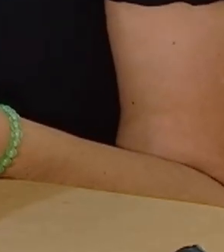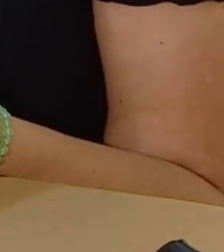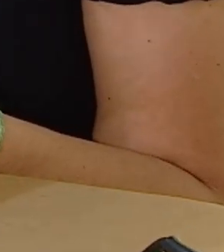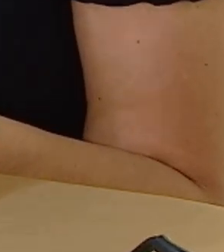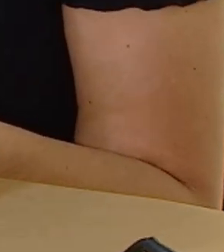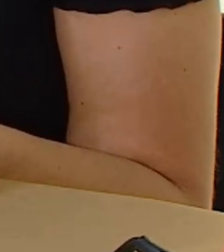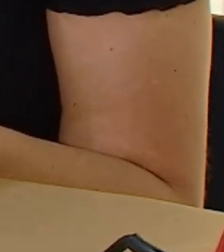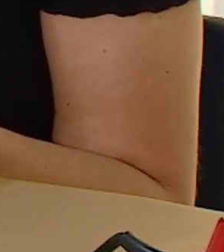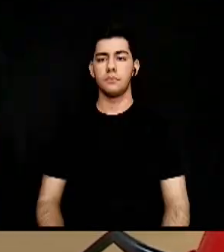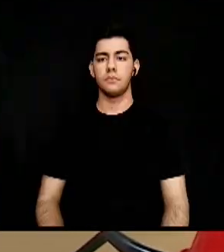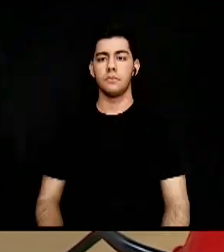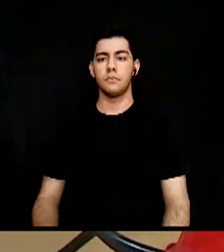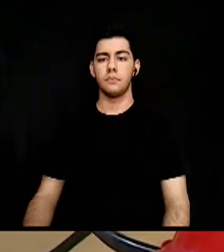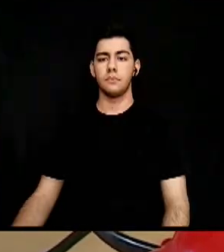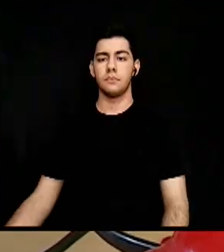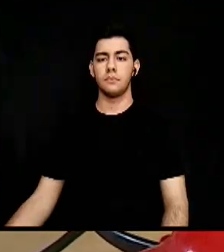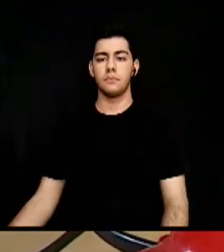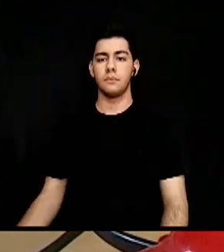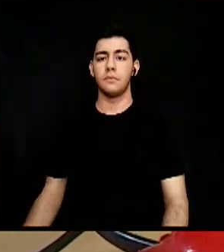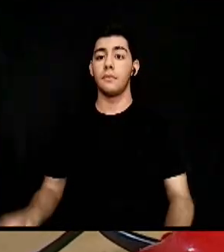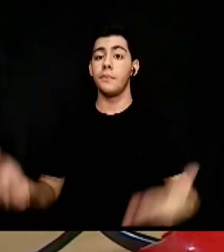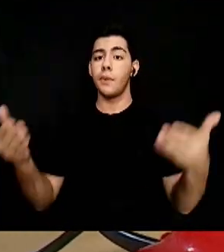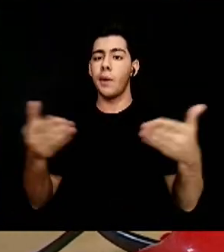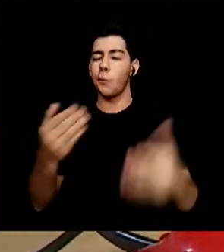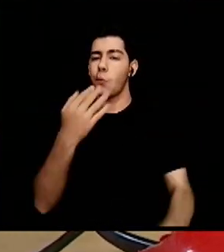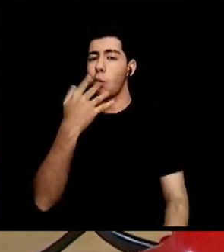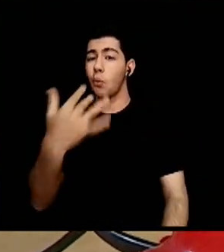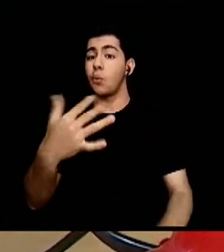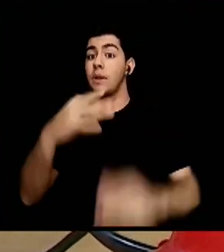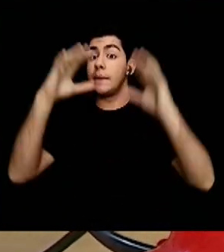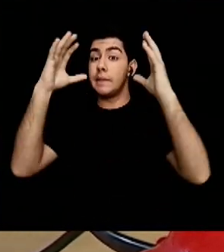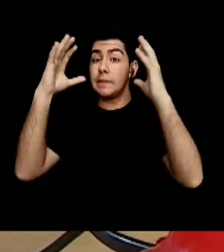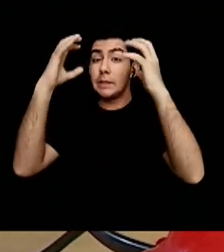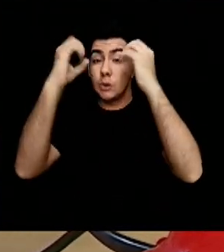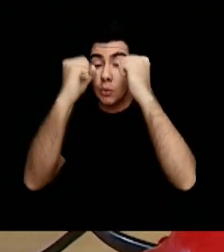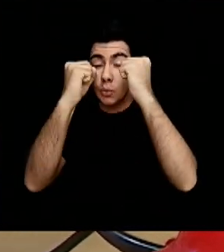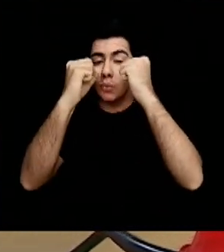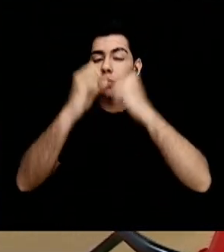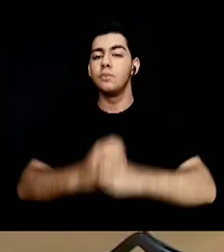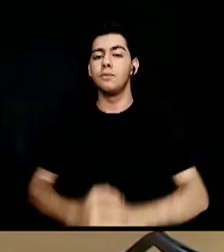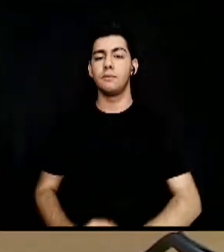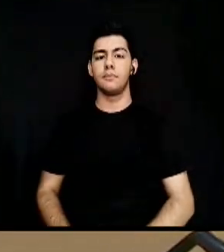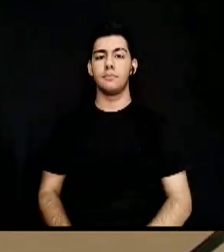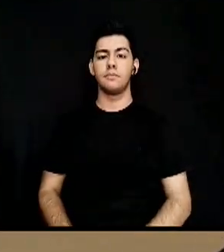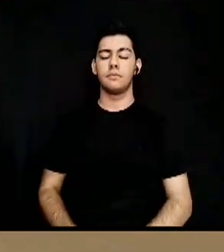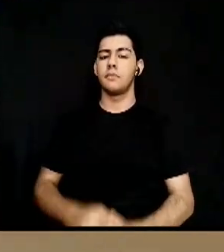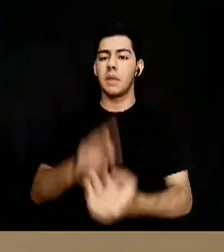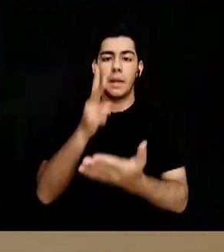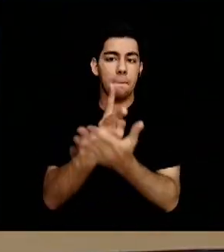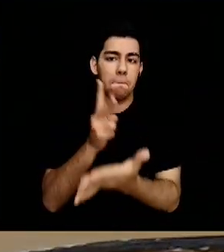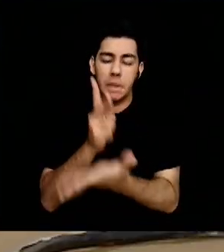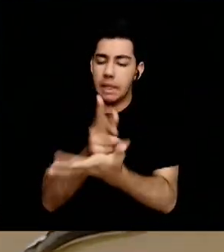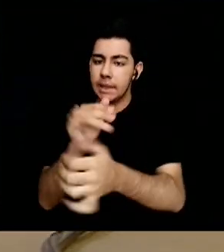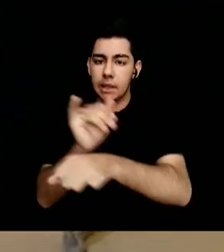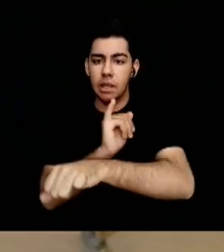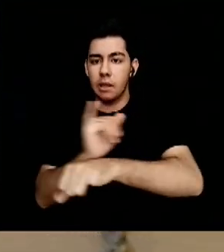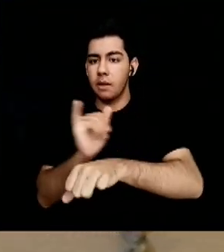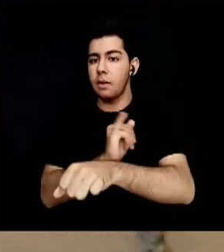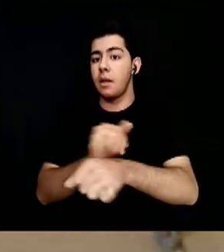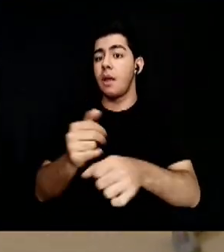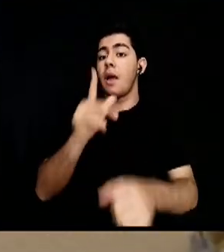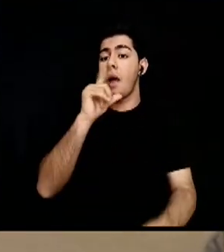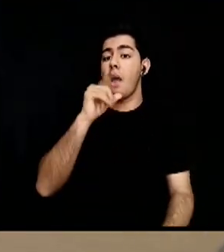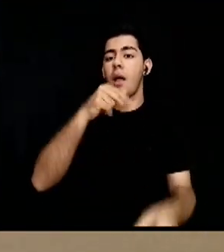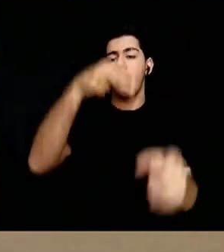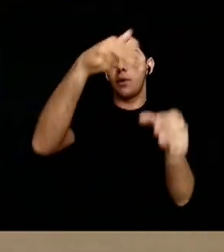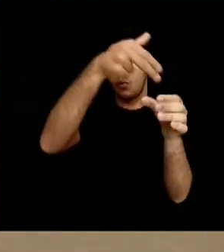Agora vem a cor mais escura. Agora a cor mais escura. Então, e aí a mesma técnica. Umedecer o pincel. Isso